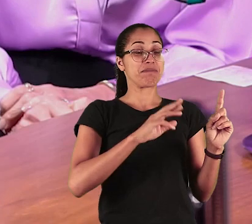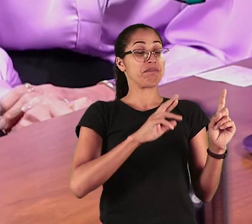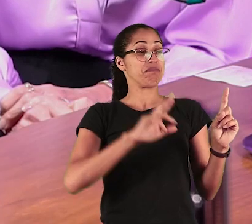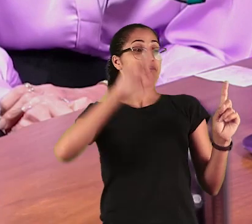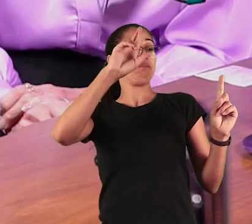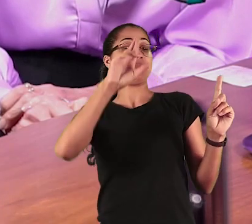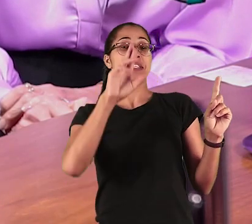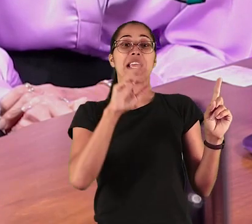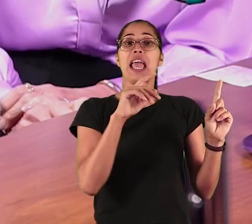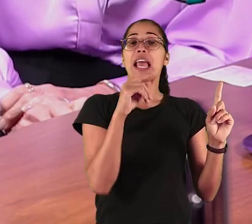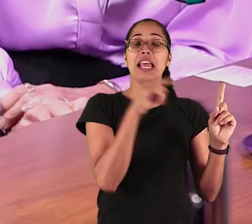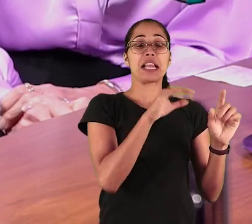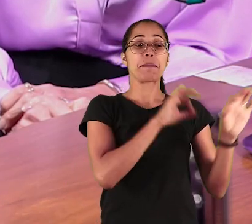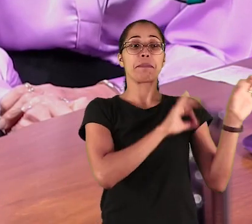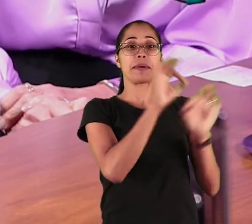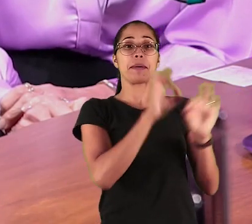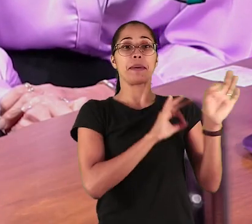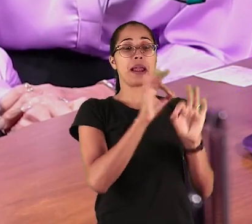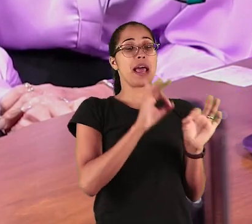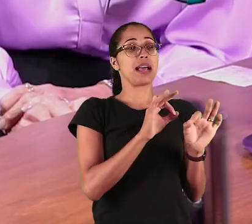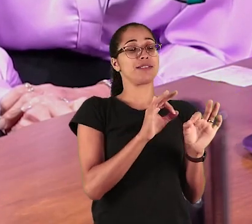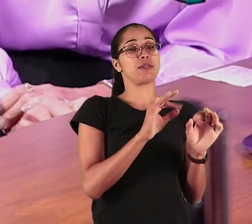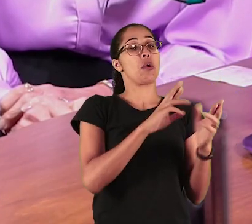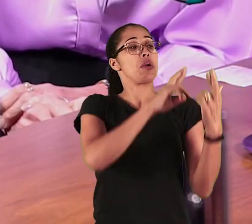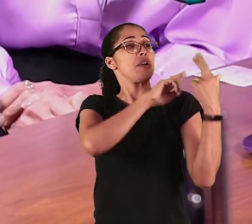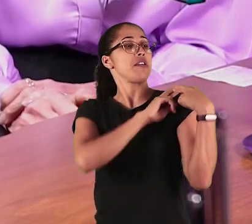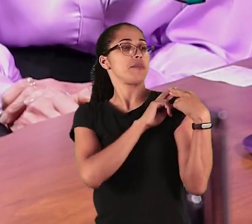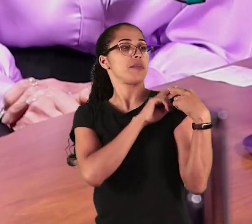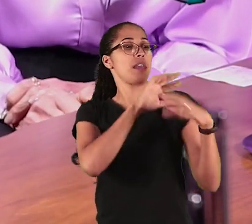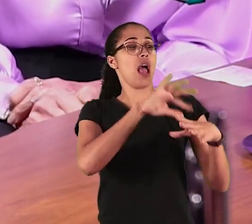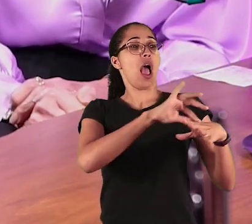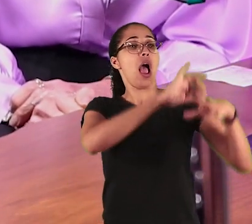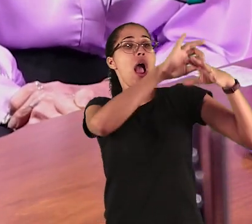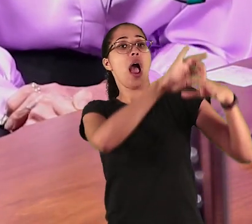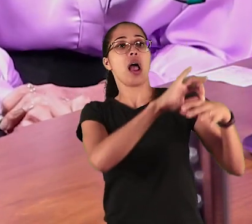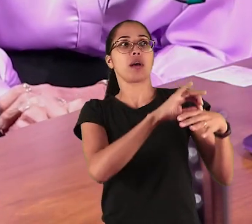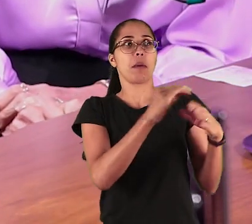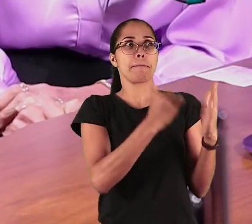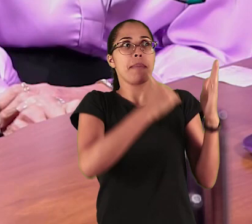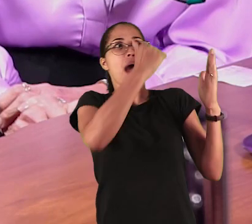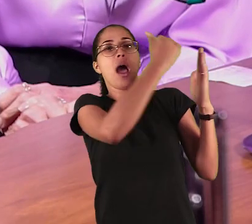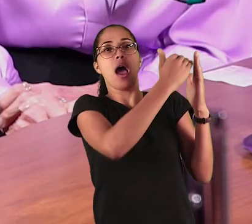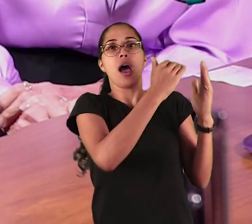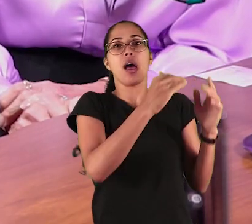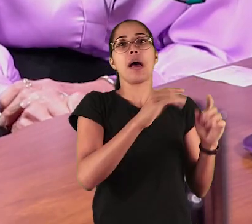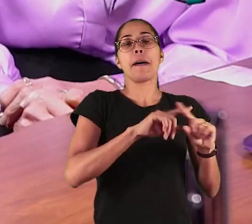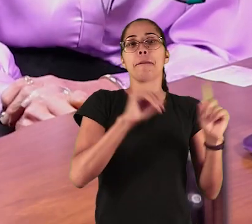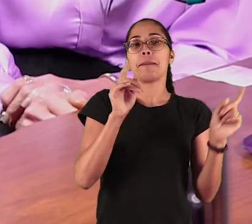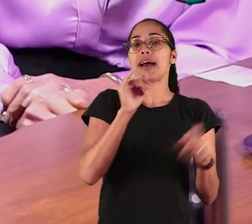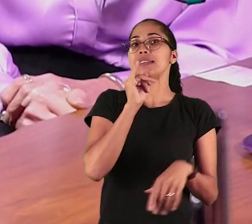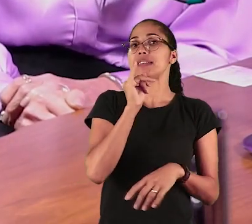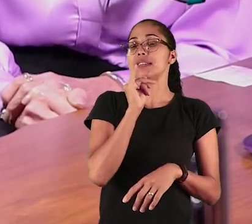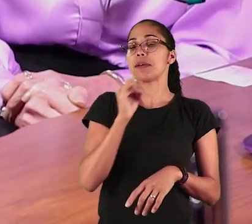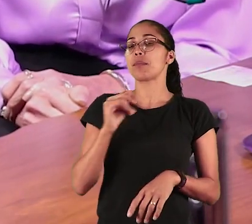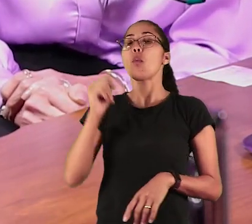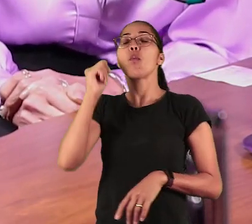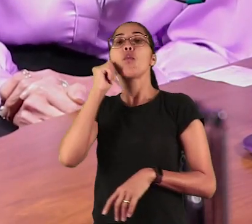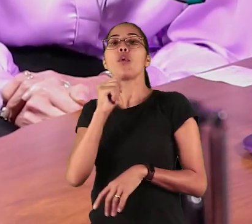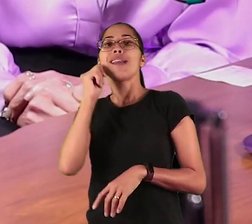si ou de conselho e a mulher existe comprovadamente esse olhar que ela envelheceu ficou obsoleta